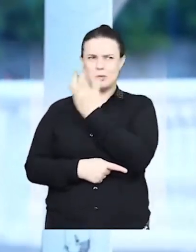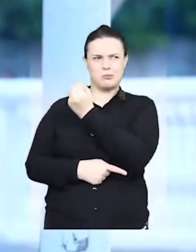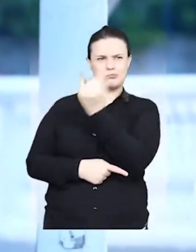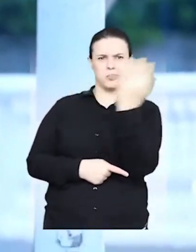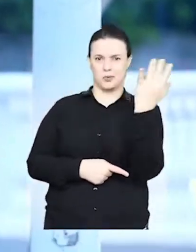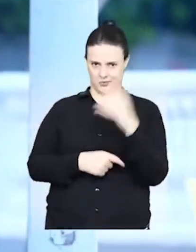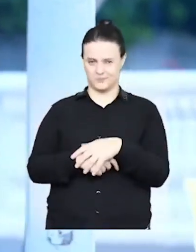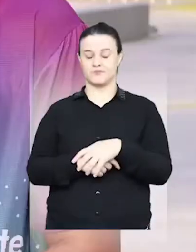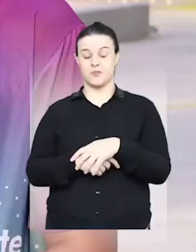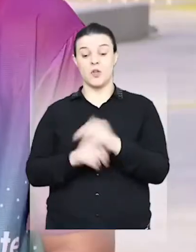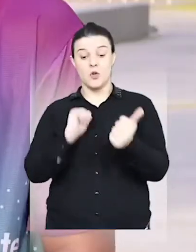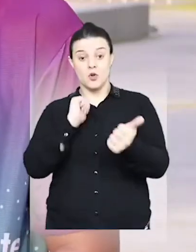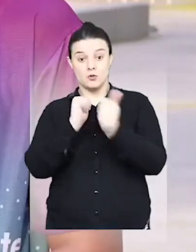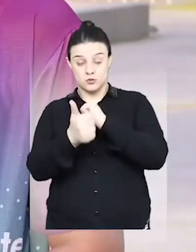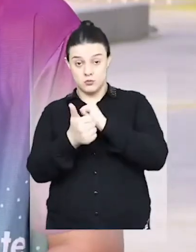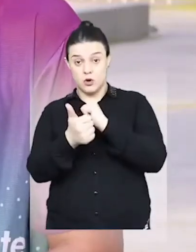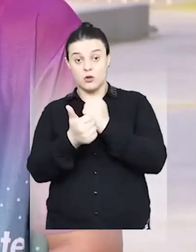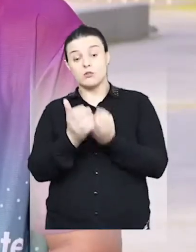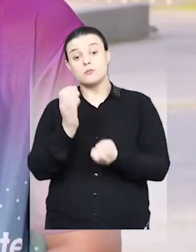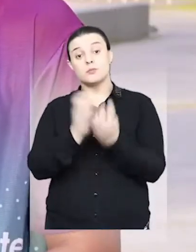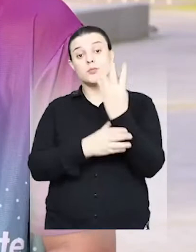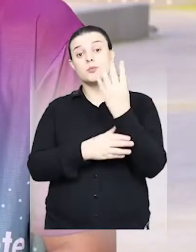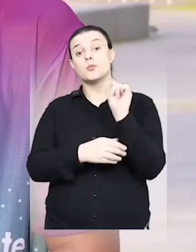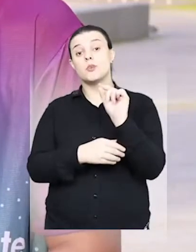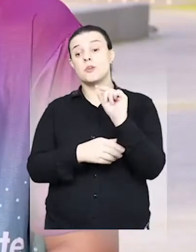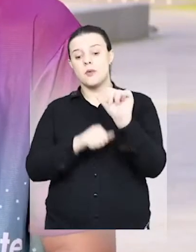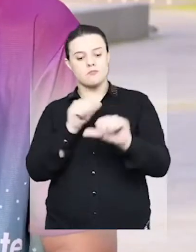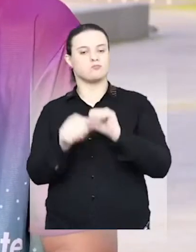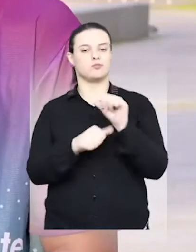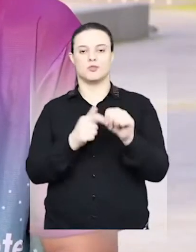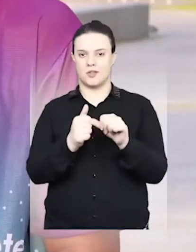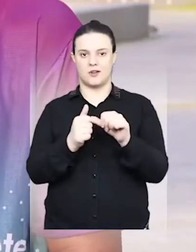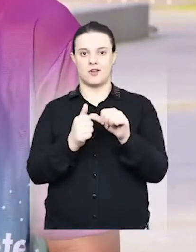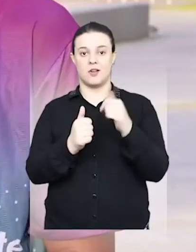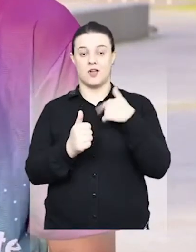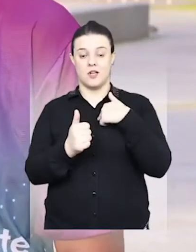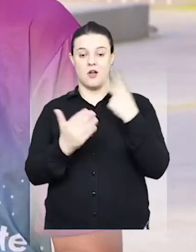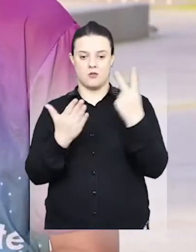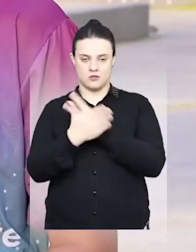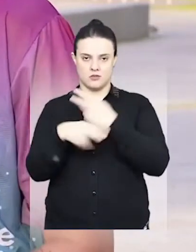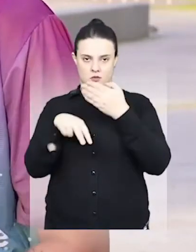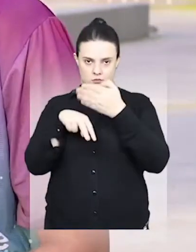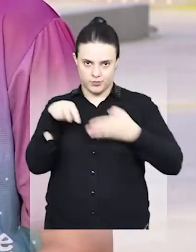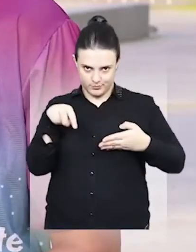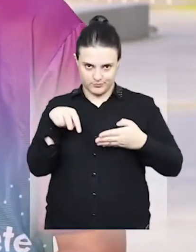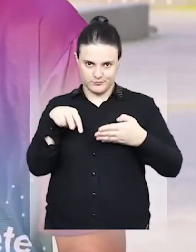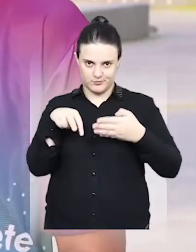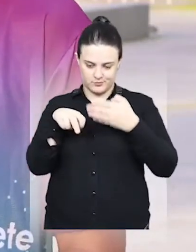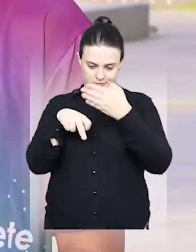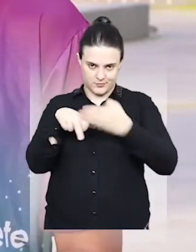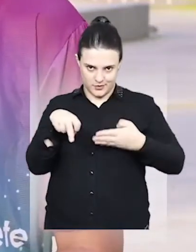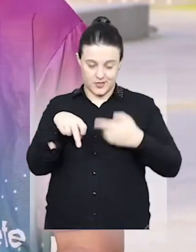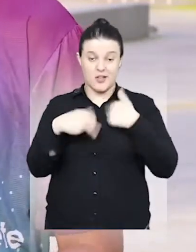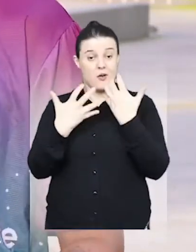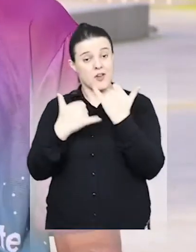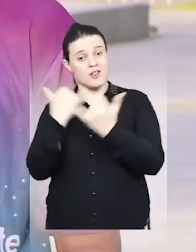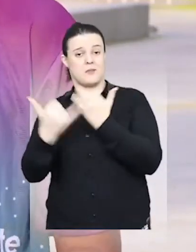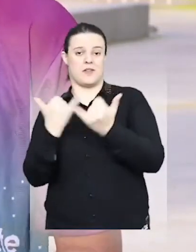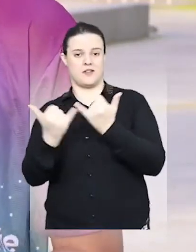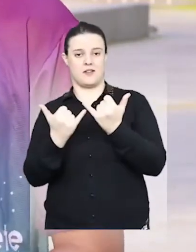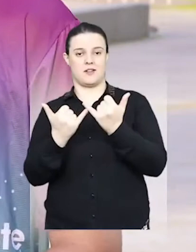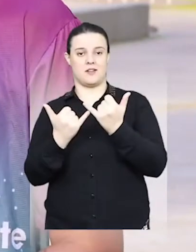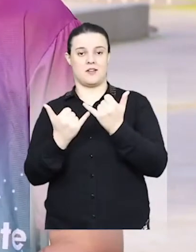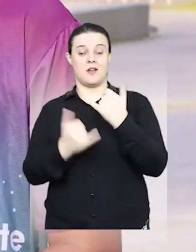monte de gente. O esporte ele surgiu como uma ferramenta transformadora. Fábio. Após a minha amputação, eu queria